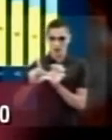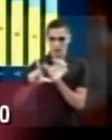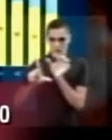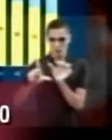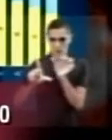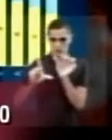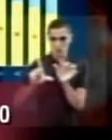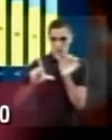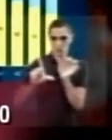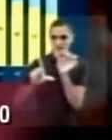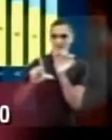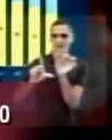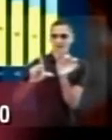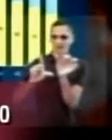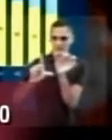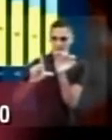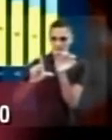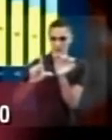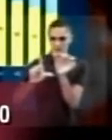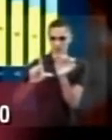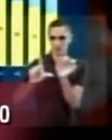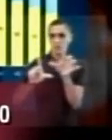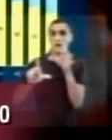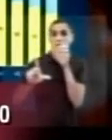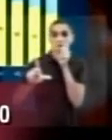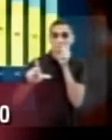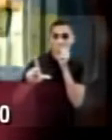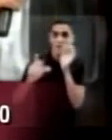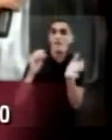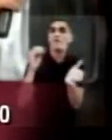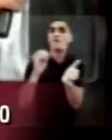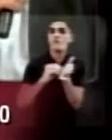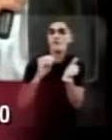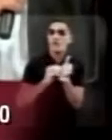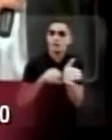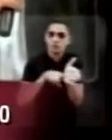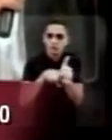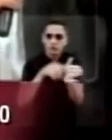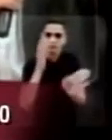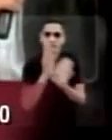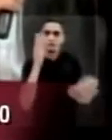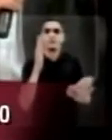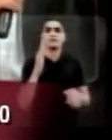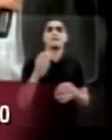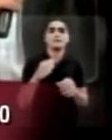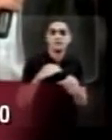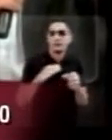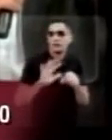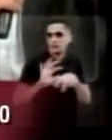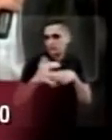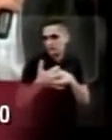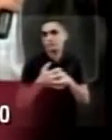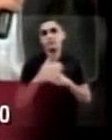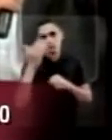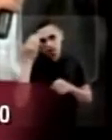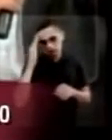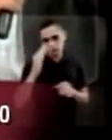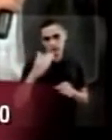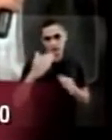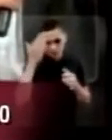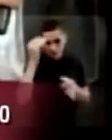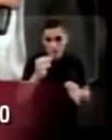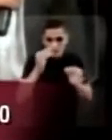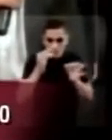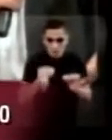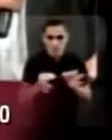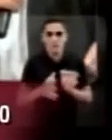na rosa laranja, né? Nós estamos com os que faltam sair os exames. Como vocês viram, não faltam sair muito exame daquela semana,